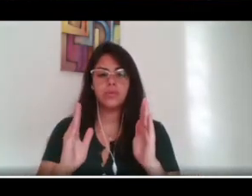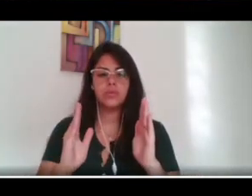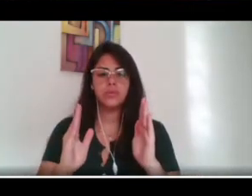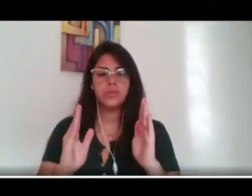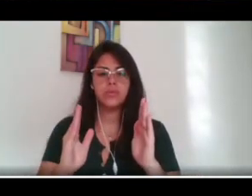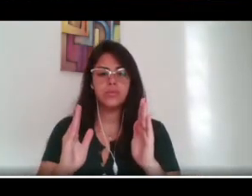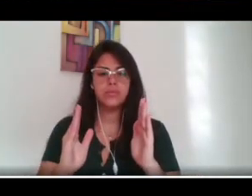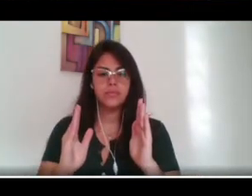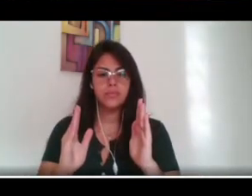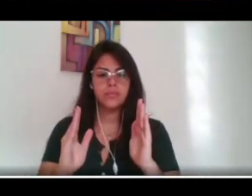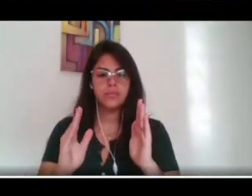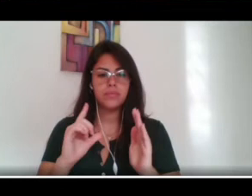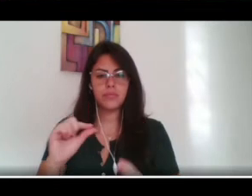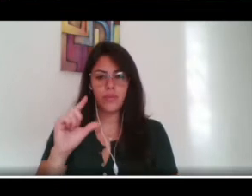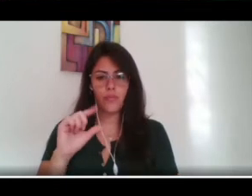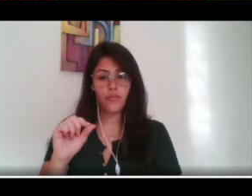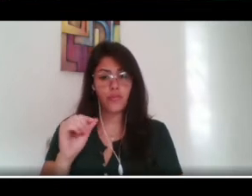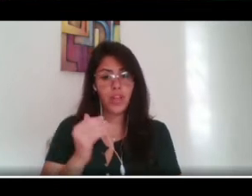por segundo,